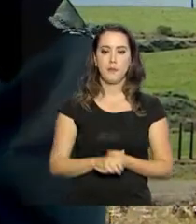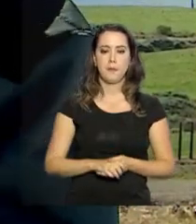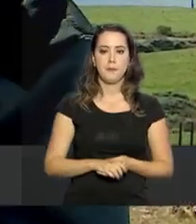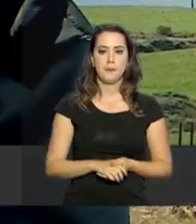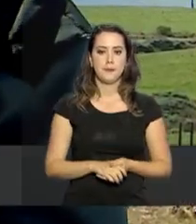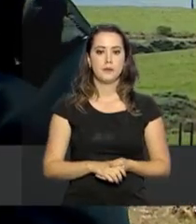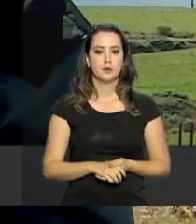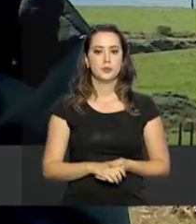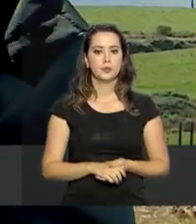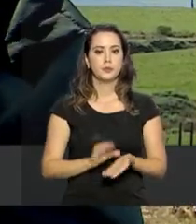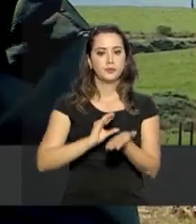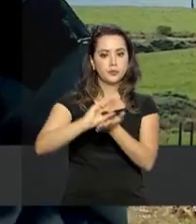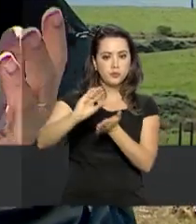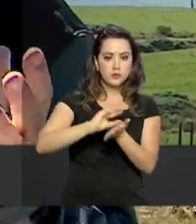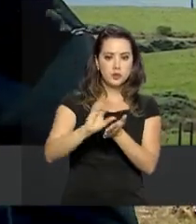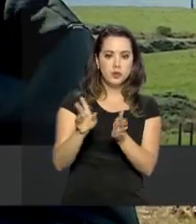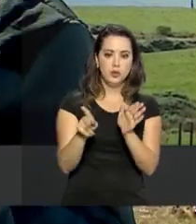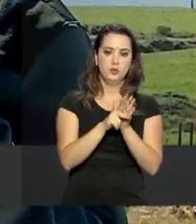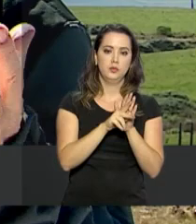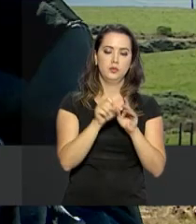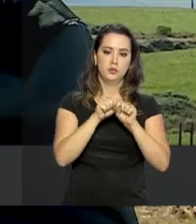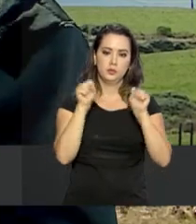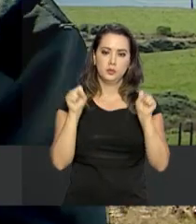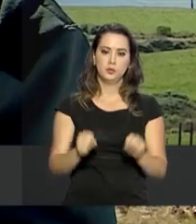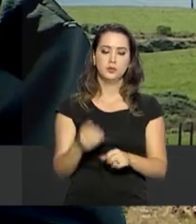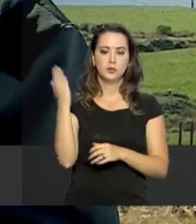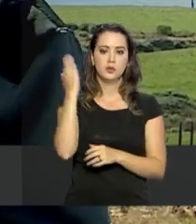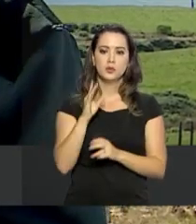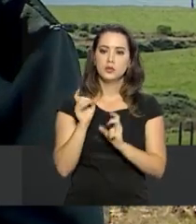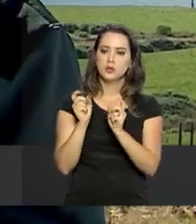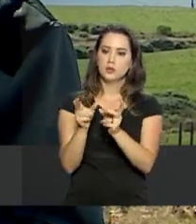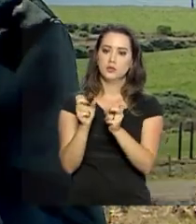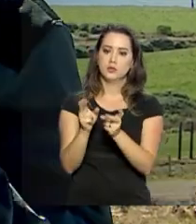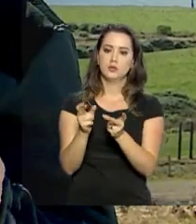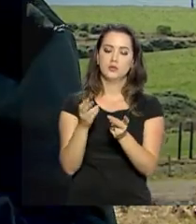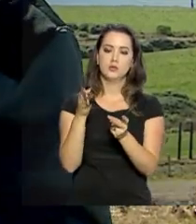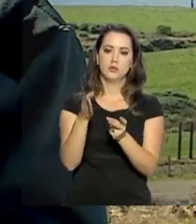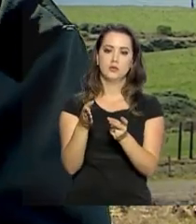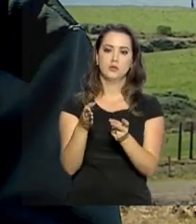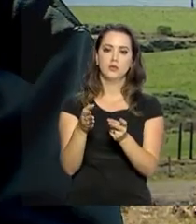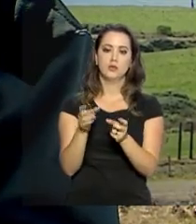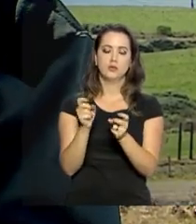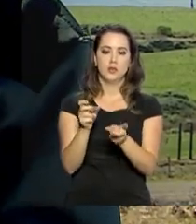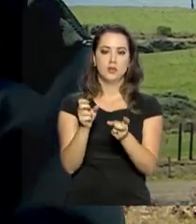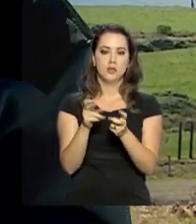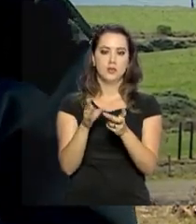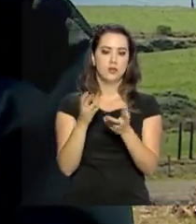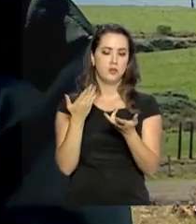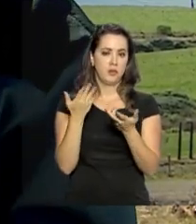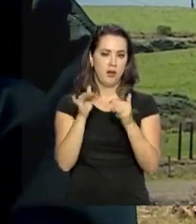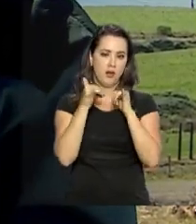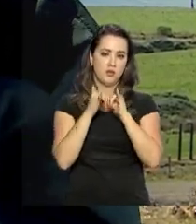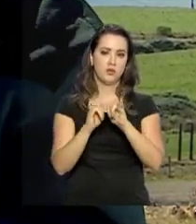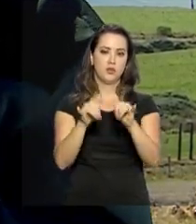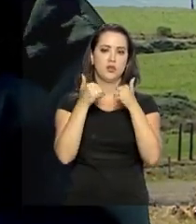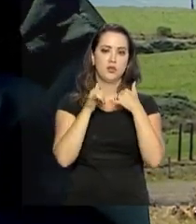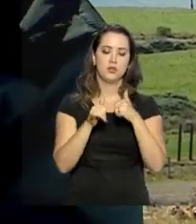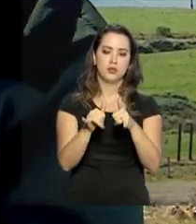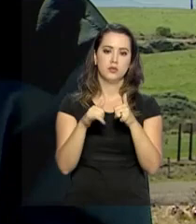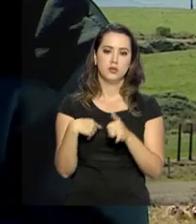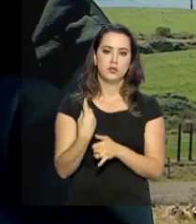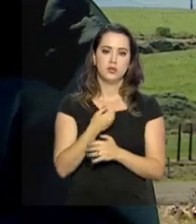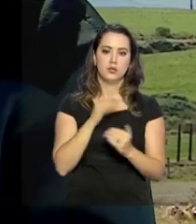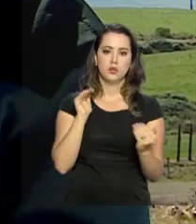no sistema brasileiro, né? Ela poderá ser vendida no mercado livre de energia, não é?